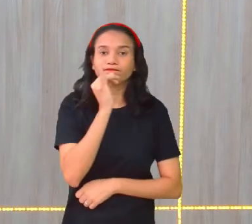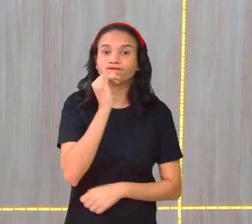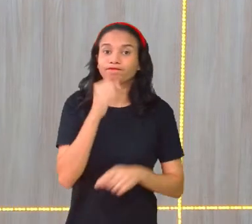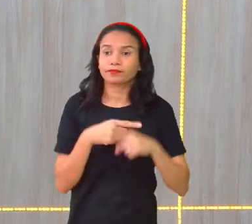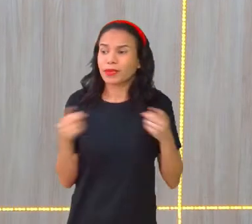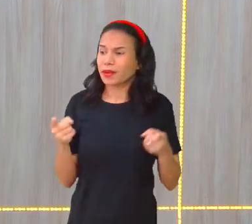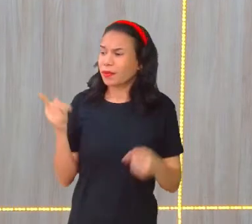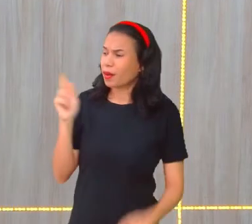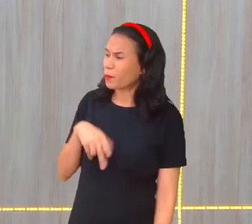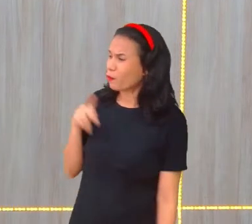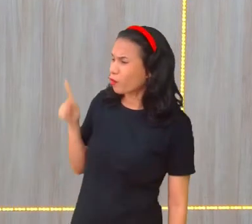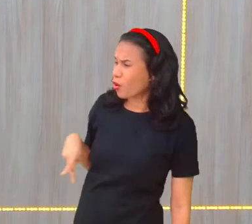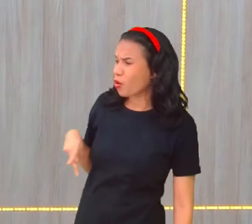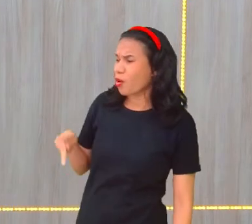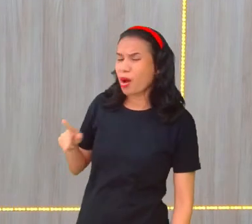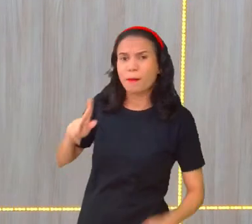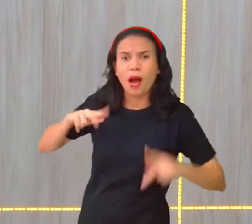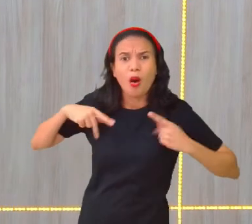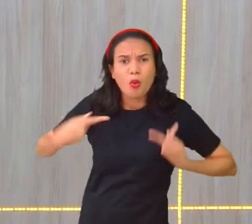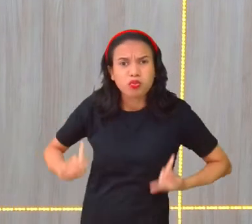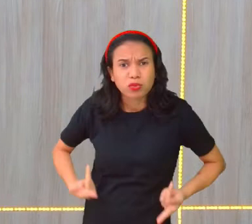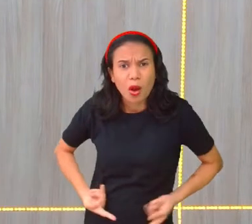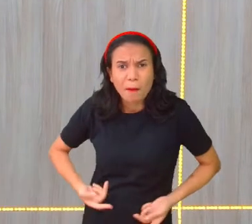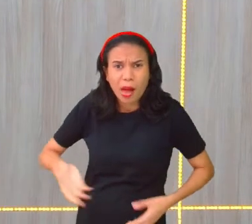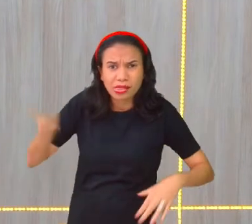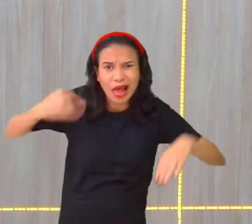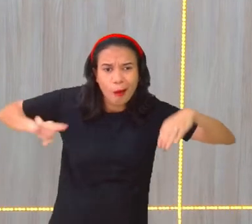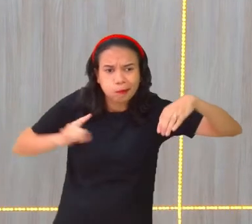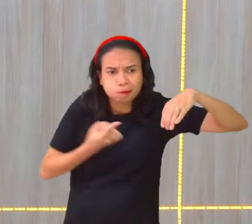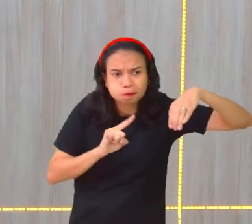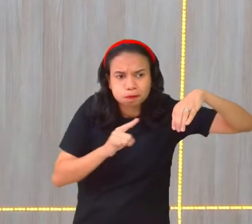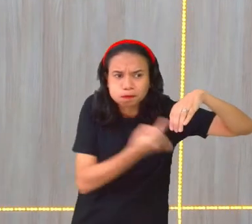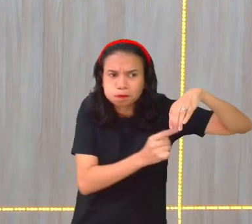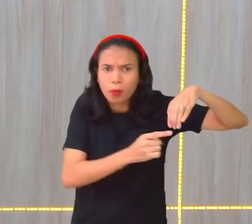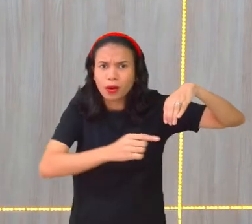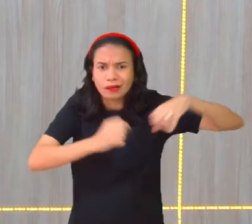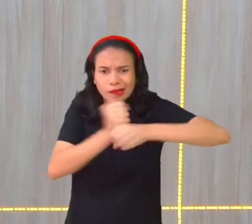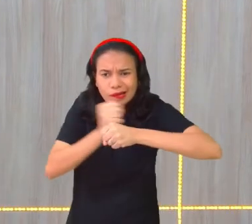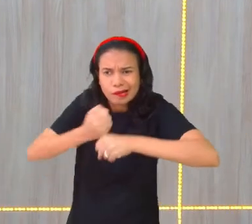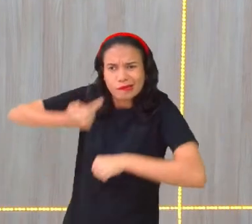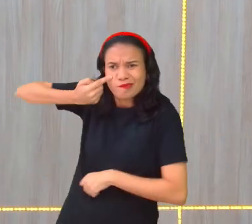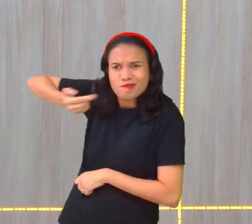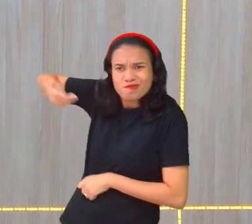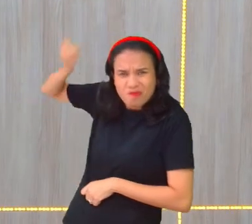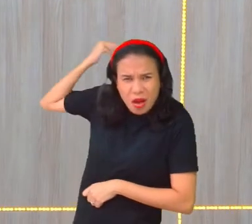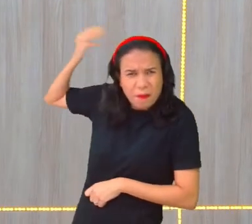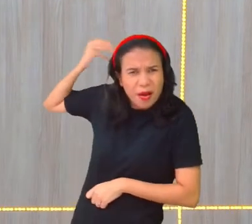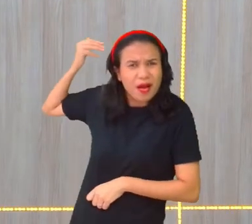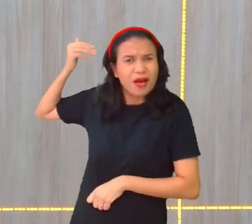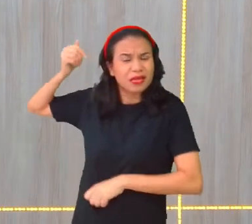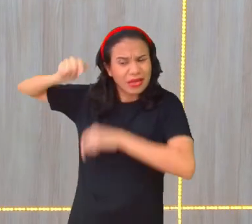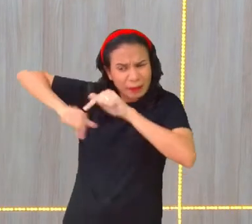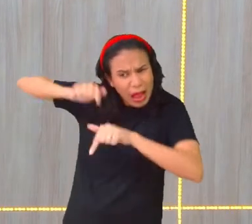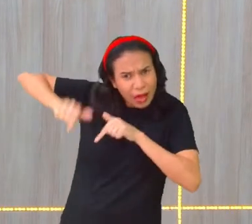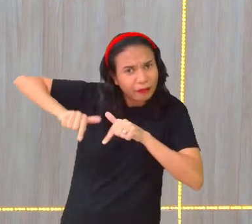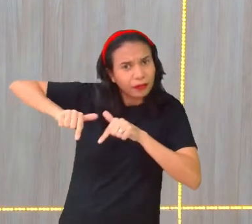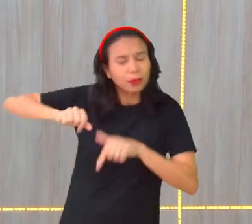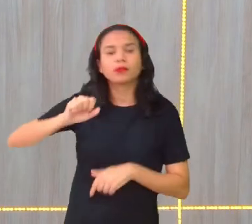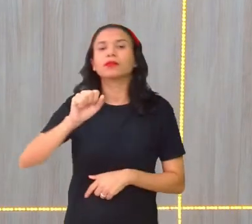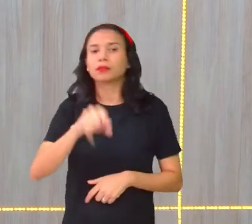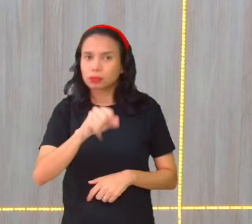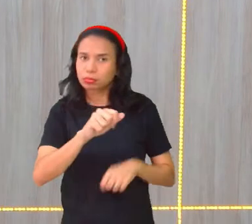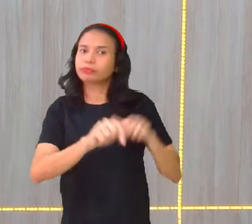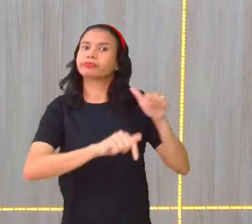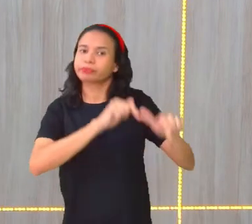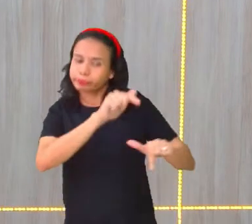Mas, prof, e o homem das cavernas, como a gente chama, né? O homem na idade da pedra, ele trabalhava,